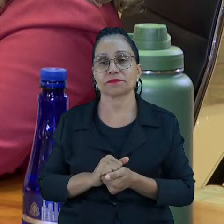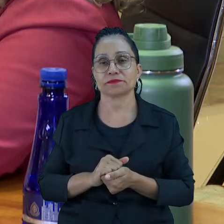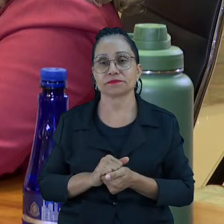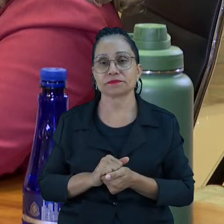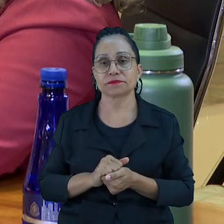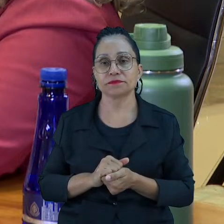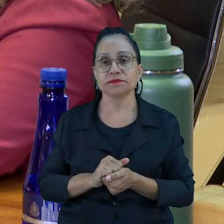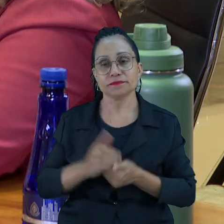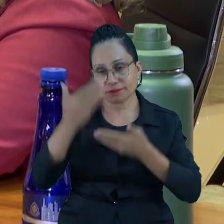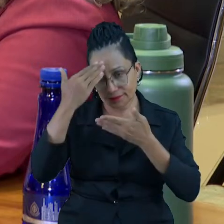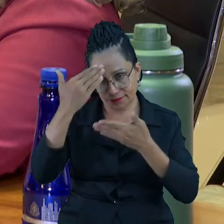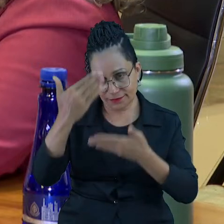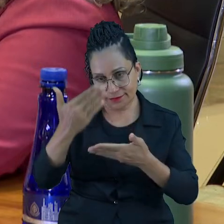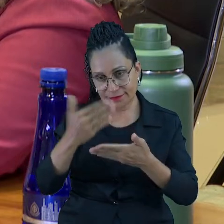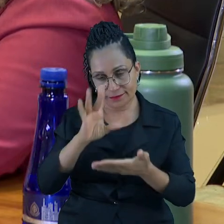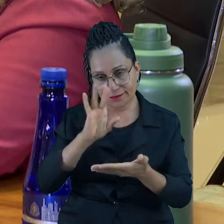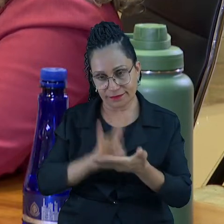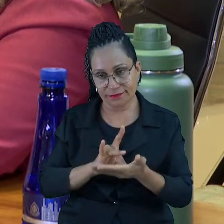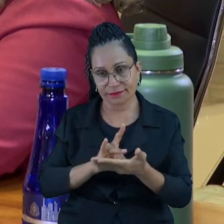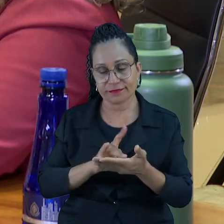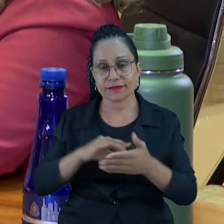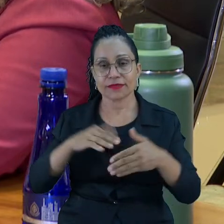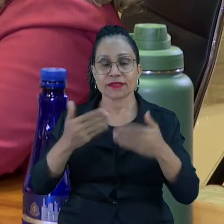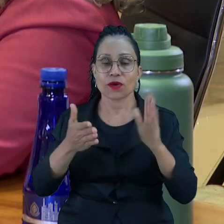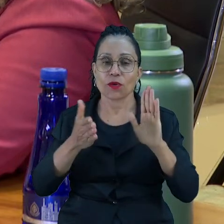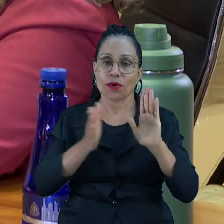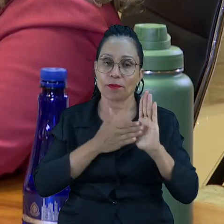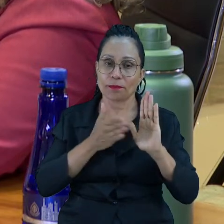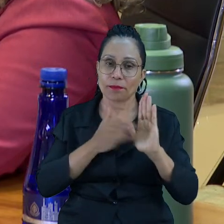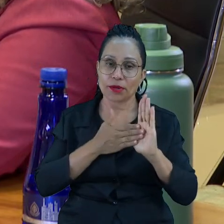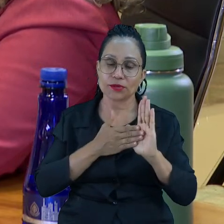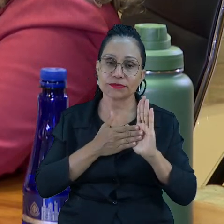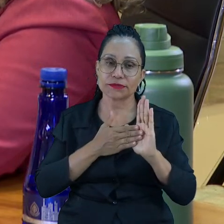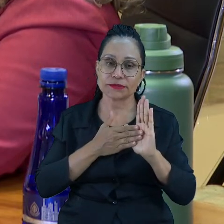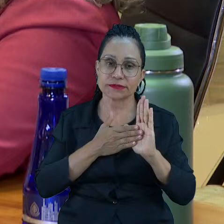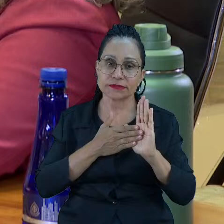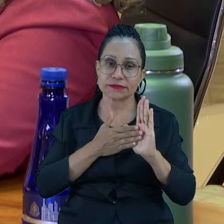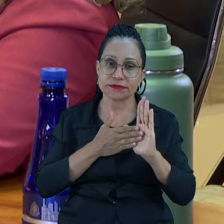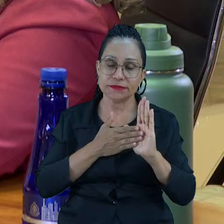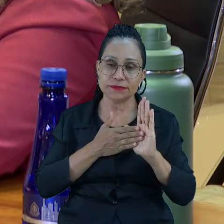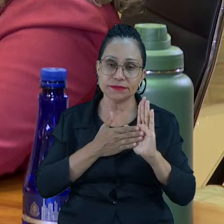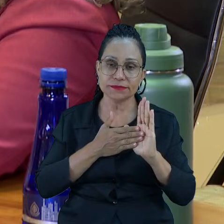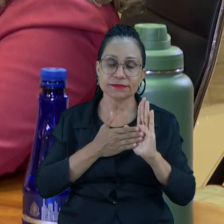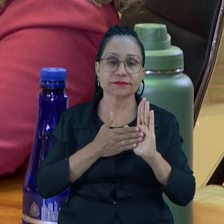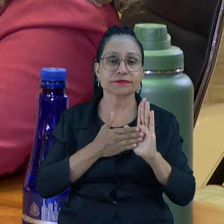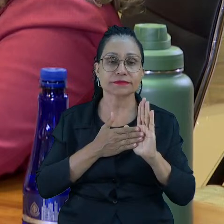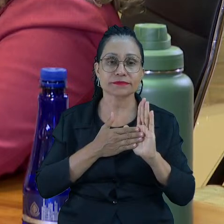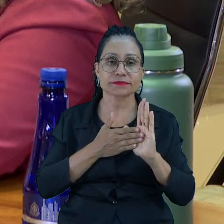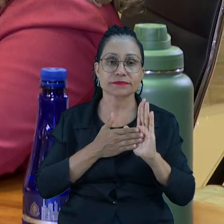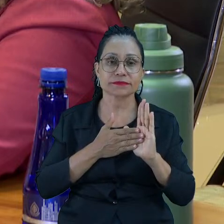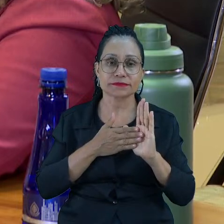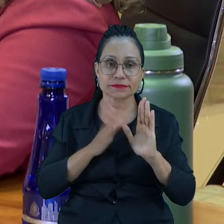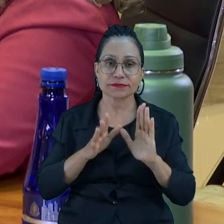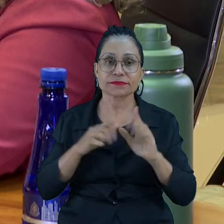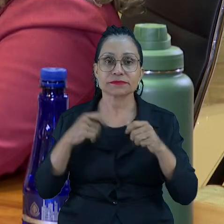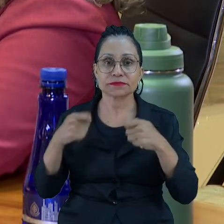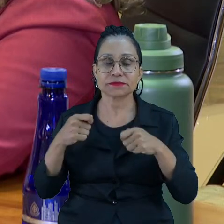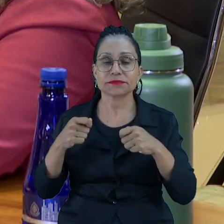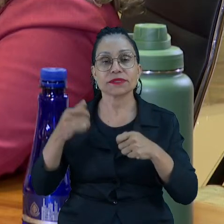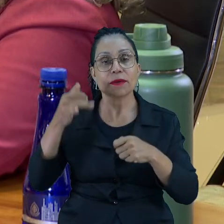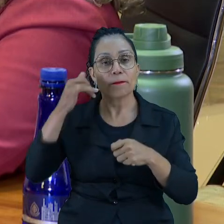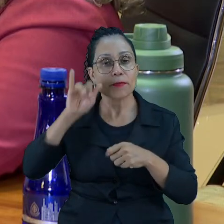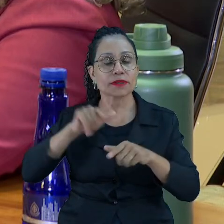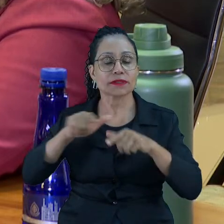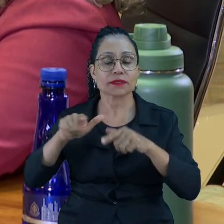E agradecer mesmo, porque essa é uma pauta que poderia ser uma pauta já corretiva, não. Esse trabalho preventivo, ele